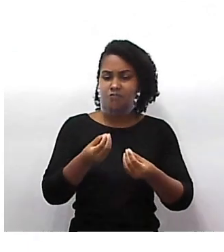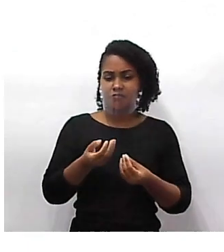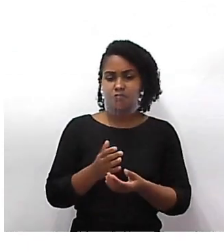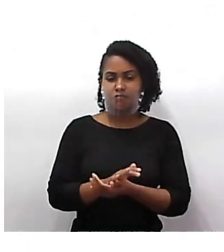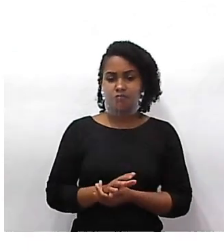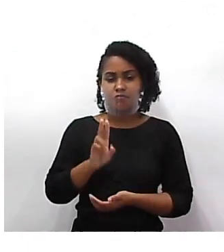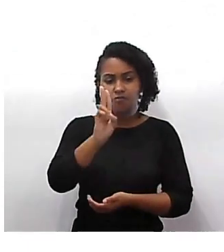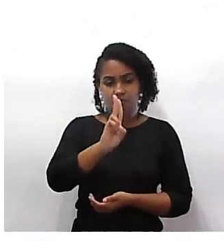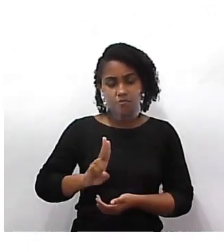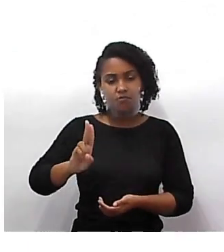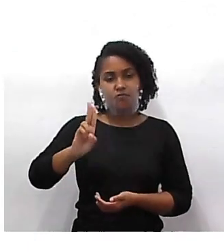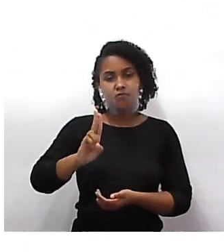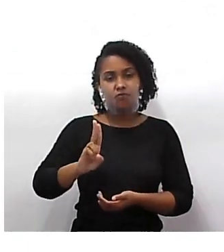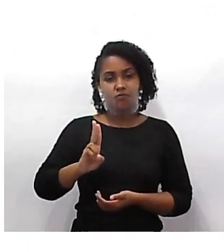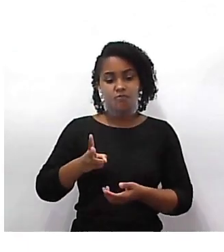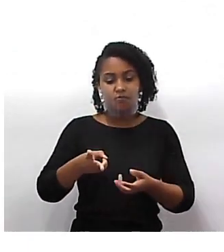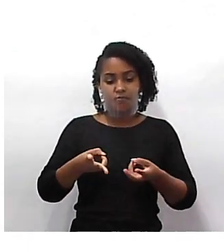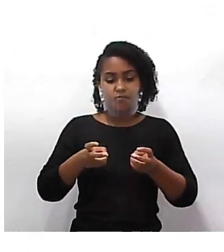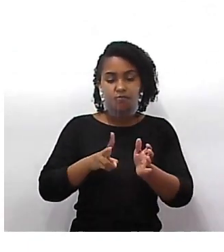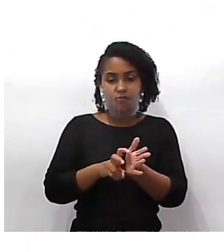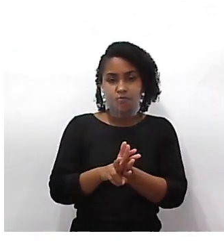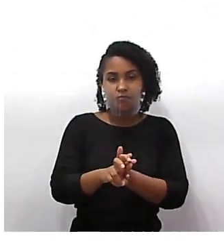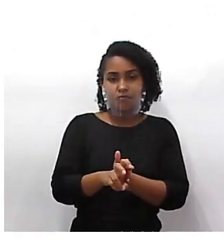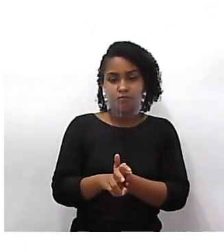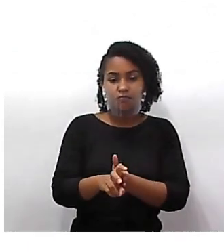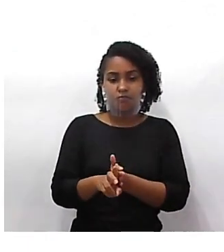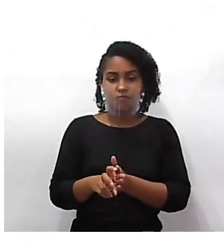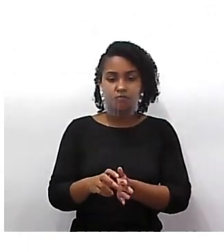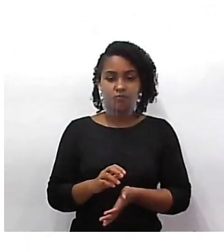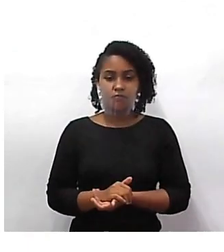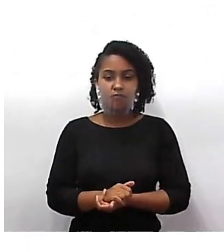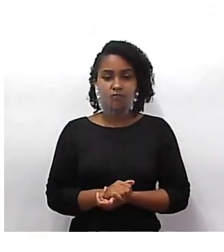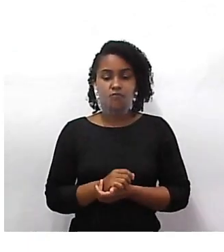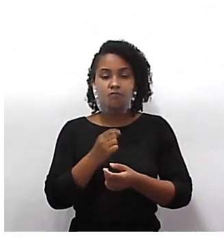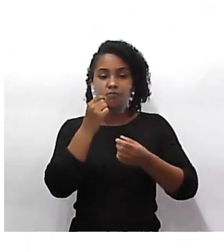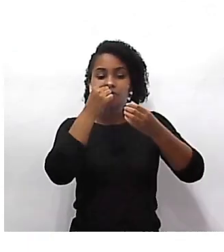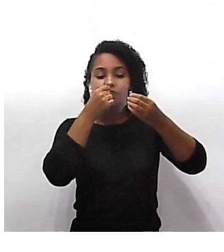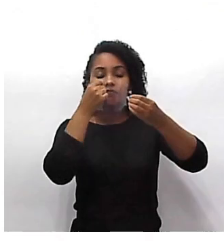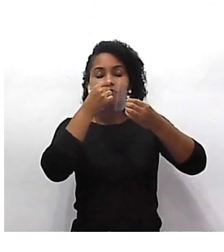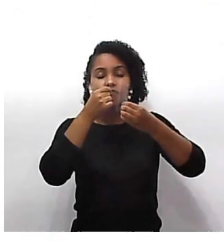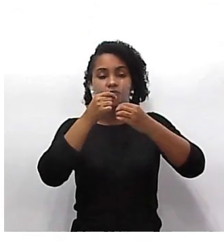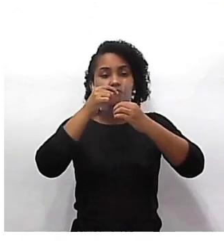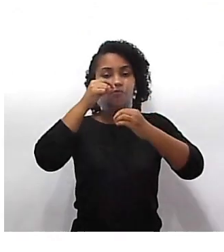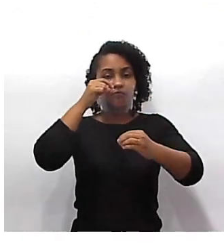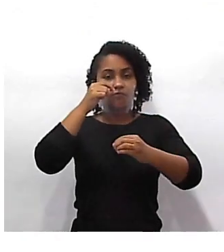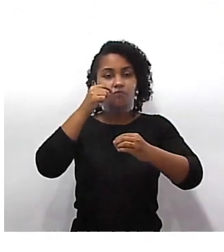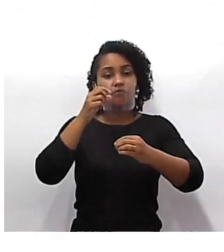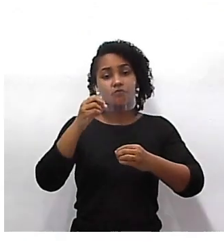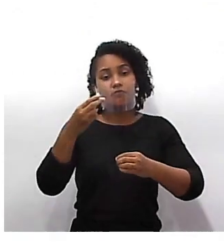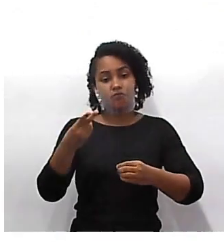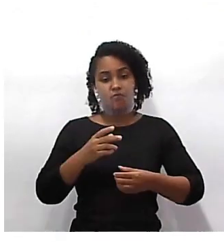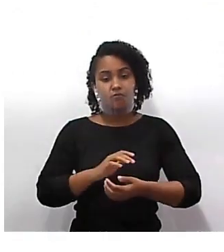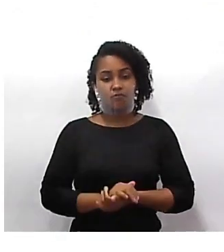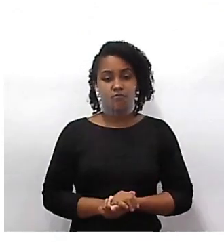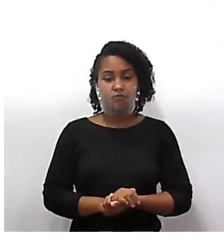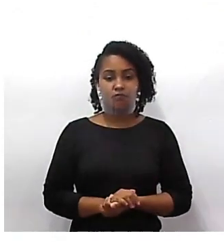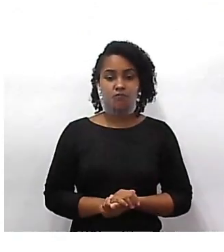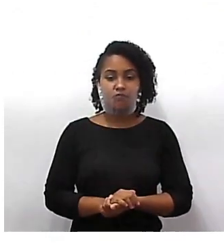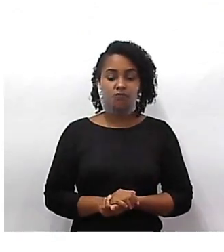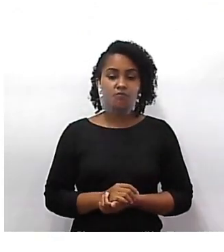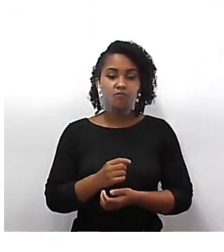através da identificação do vírus em raspagem, suaves, cotonetes ou bastonetes de